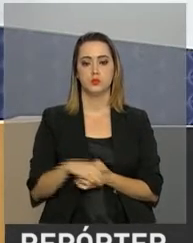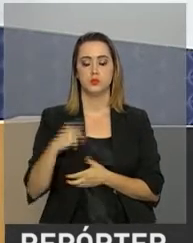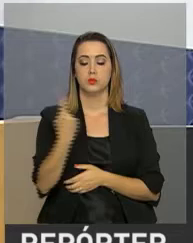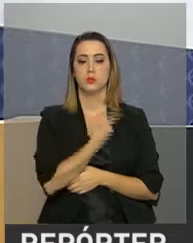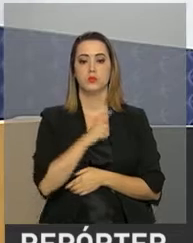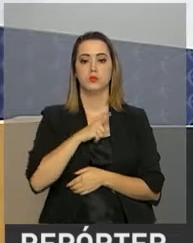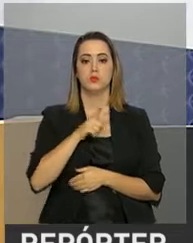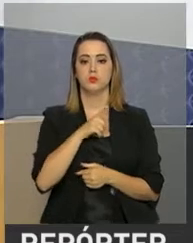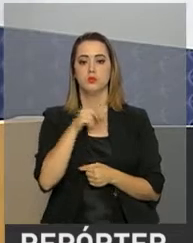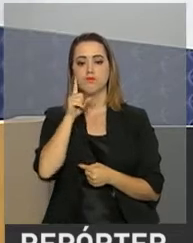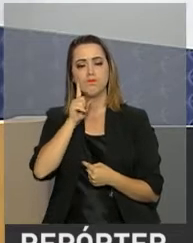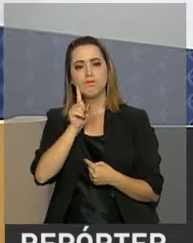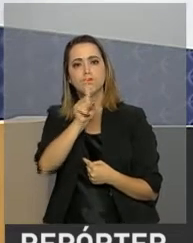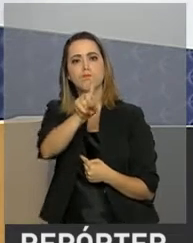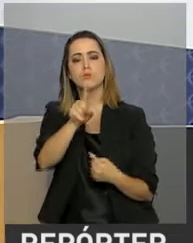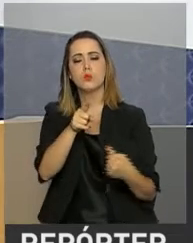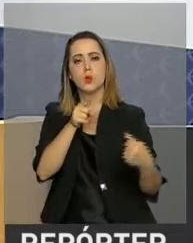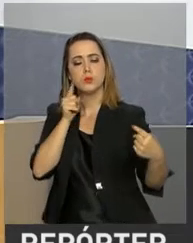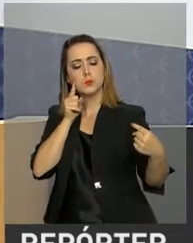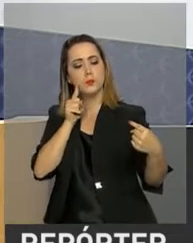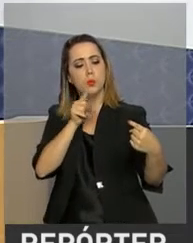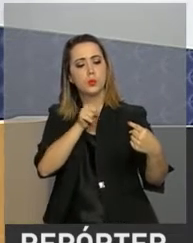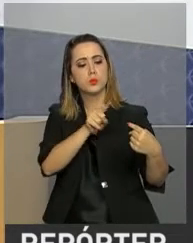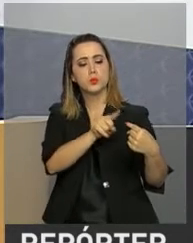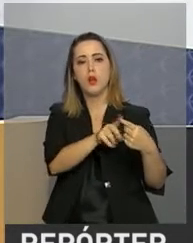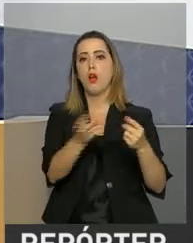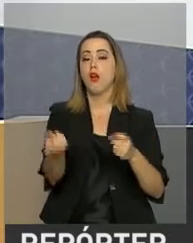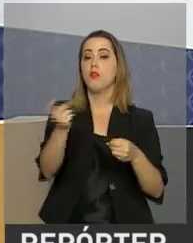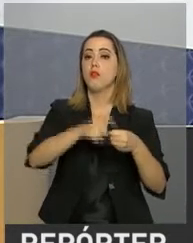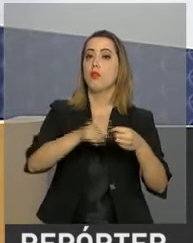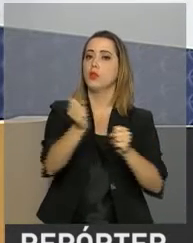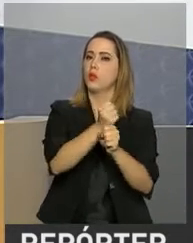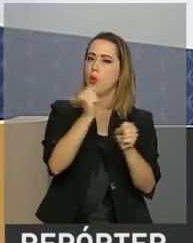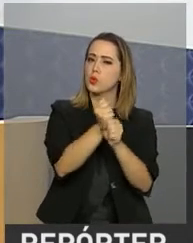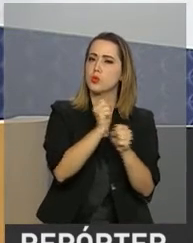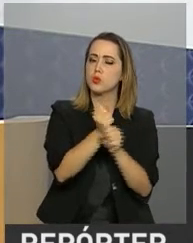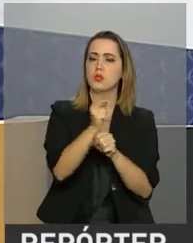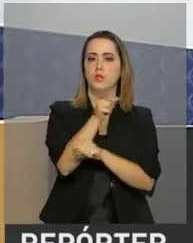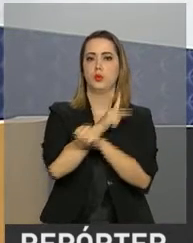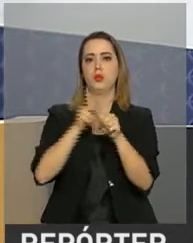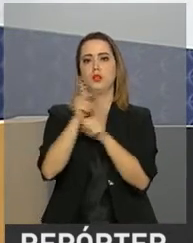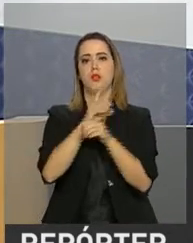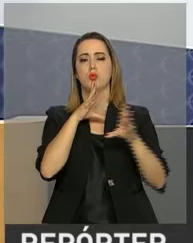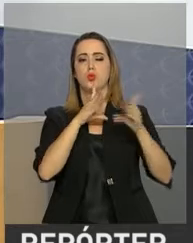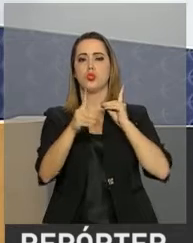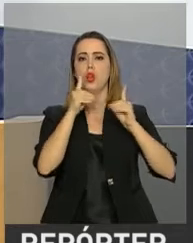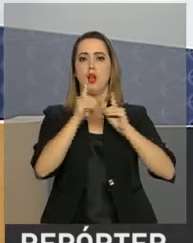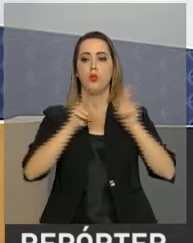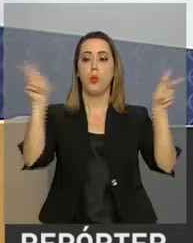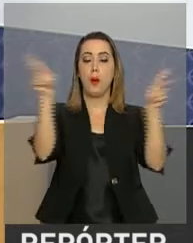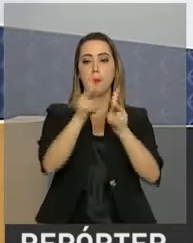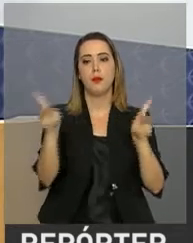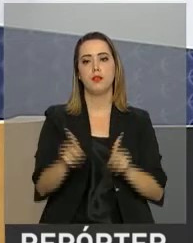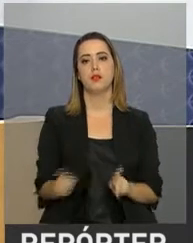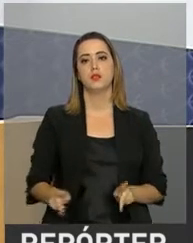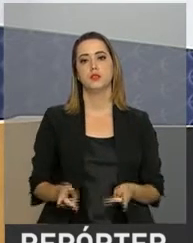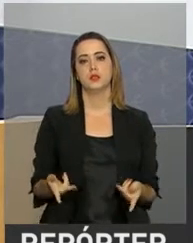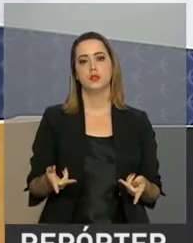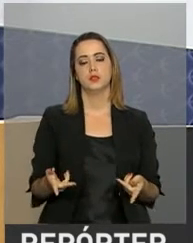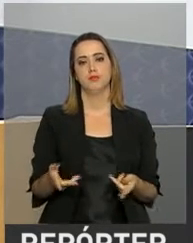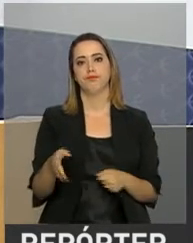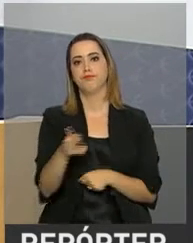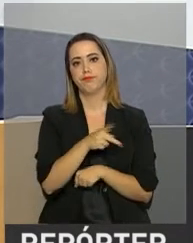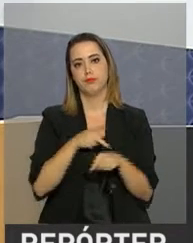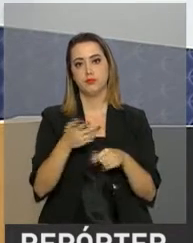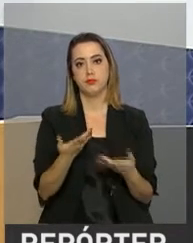temos norte claro: a reconstrução nacional, o diálogo, a pacificação do país. Em meio